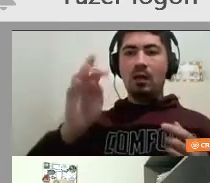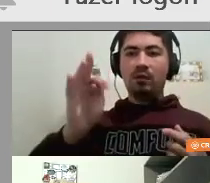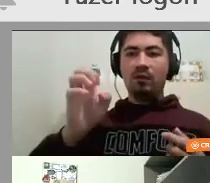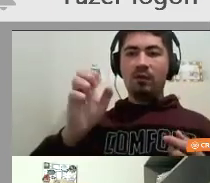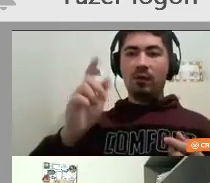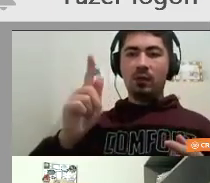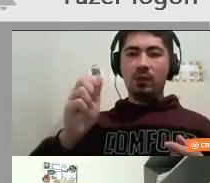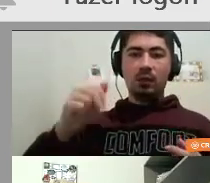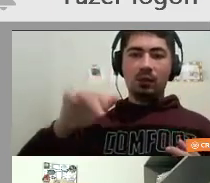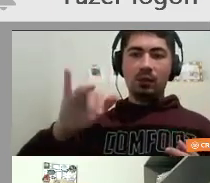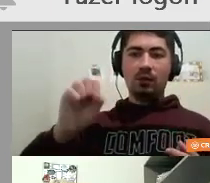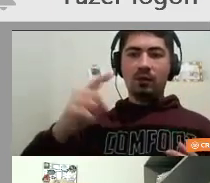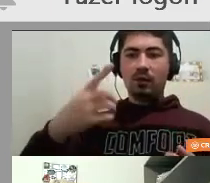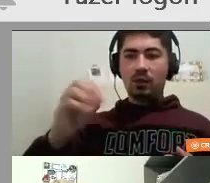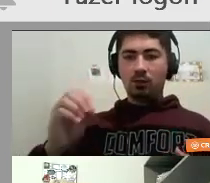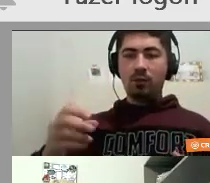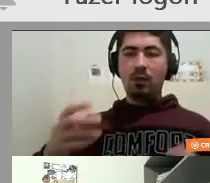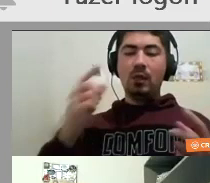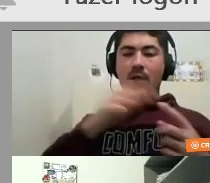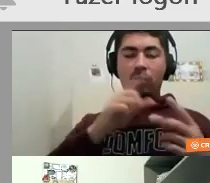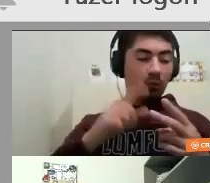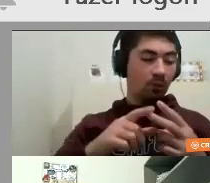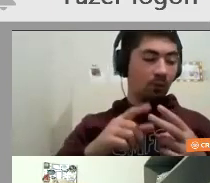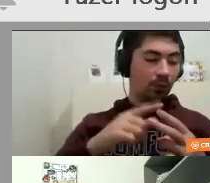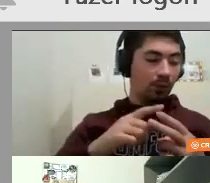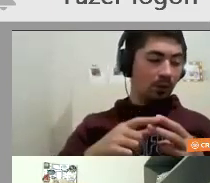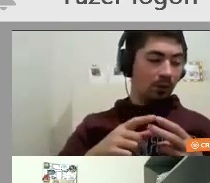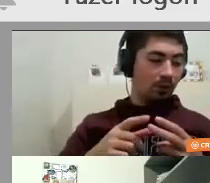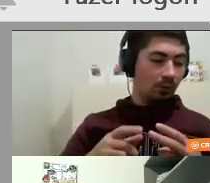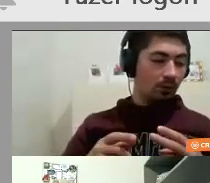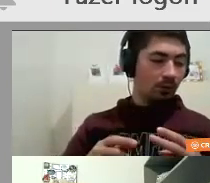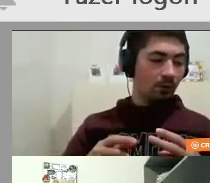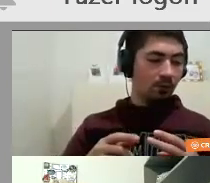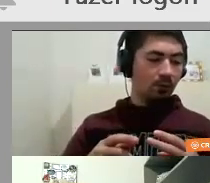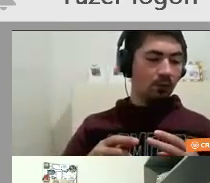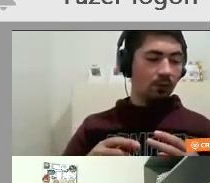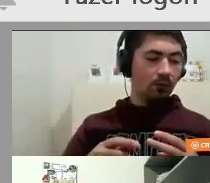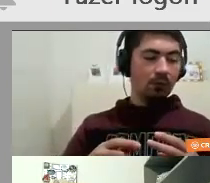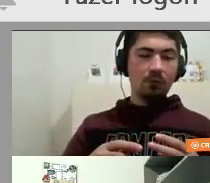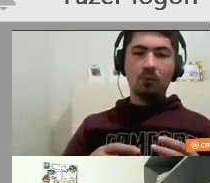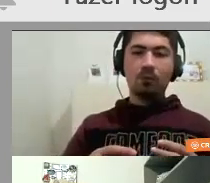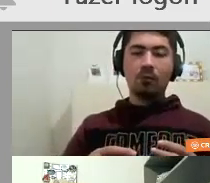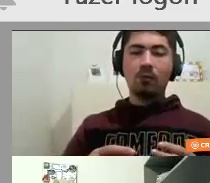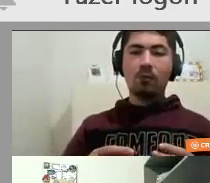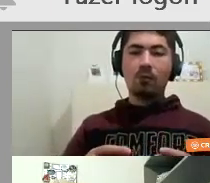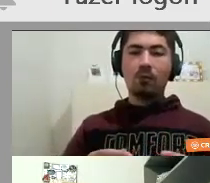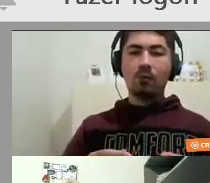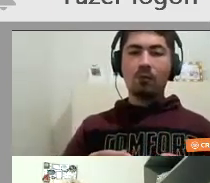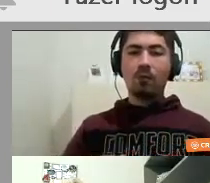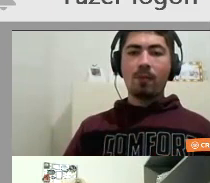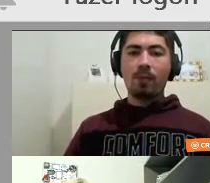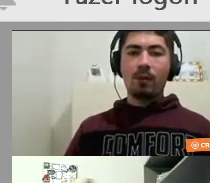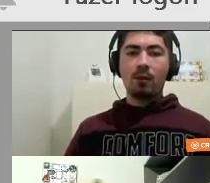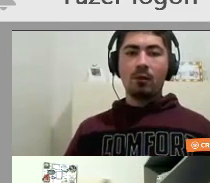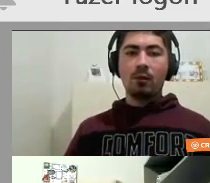Esses 2 países, mas que ficamos esses 6 meses com apenas esses 2 casos de